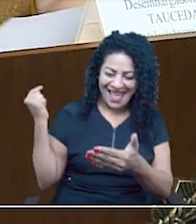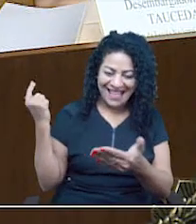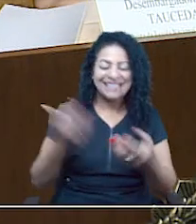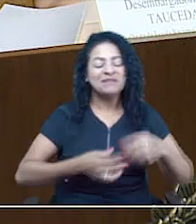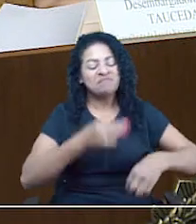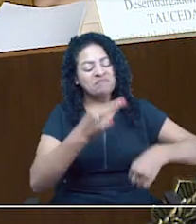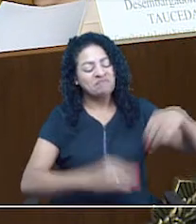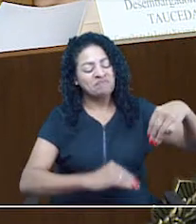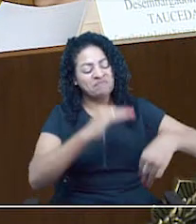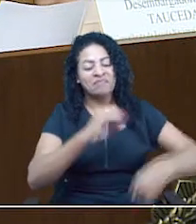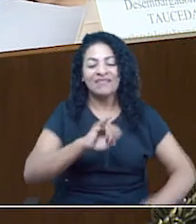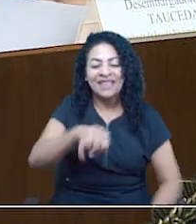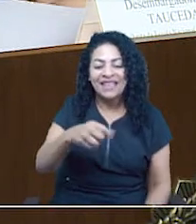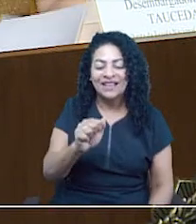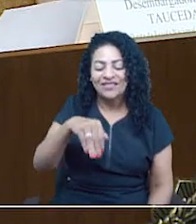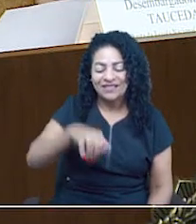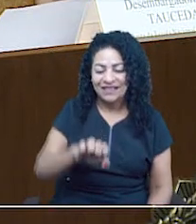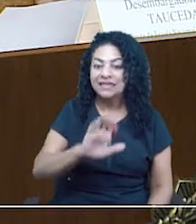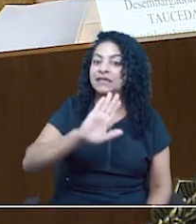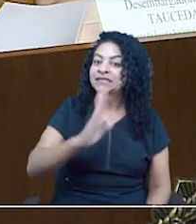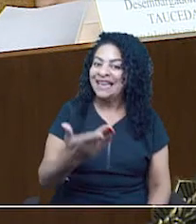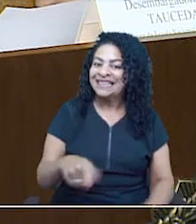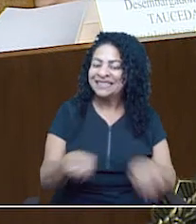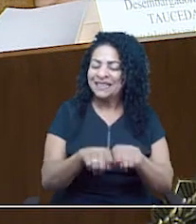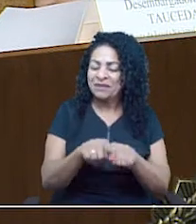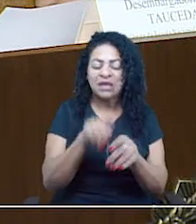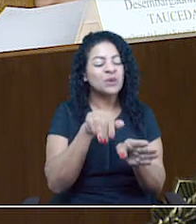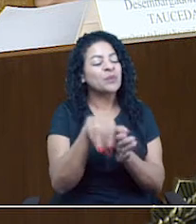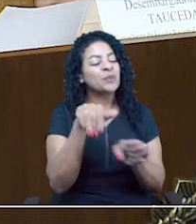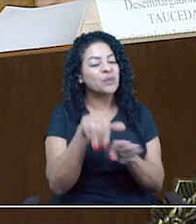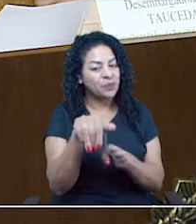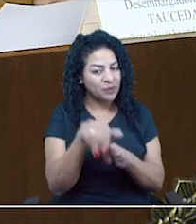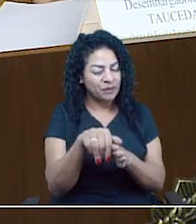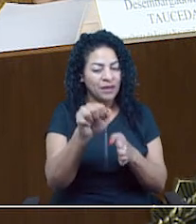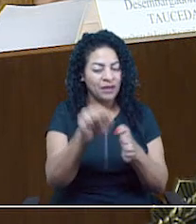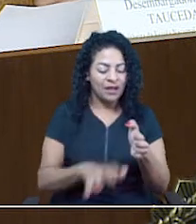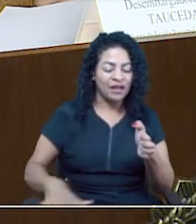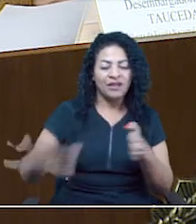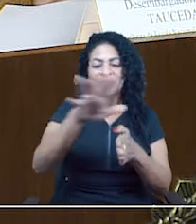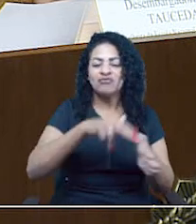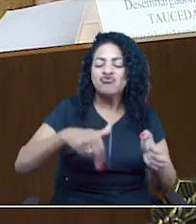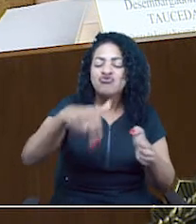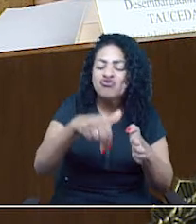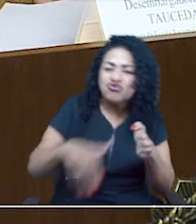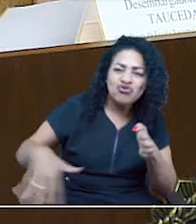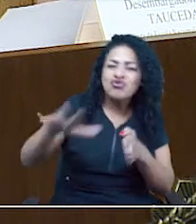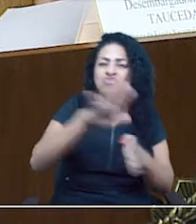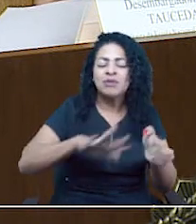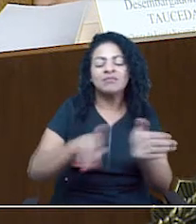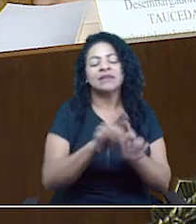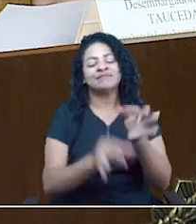A desembargadora Jane Granzotto é conselheira do Conselho Nacional de Justiça e compõe